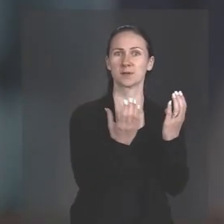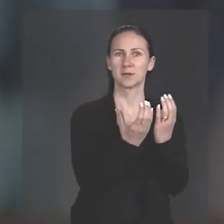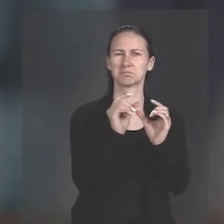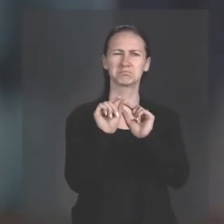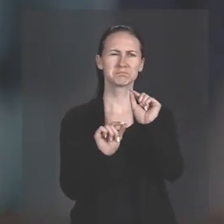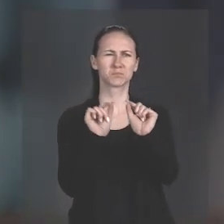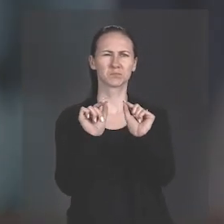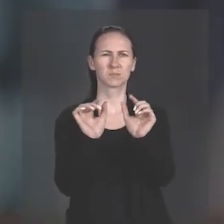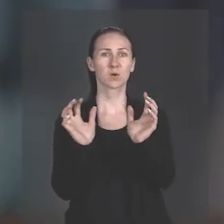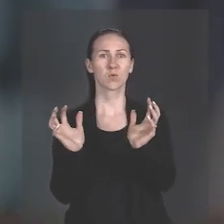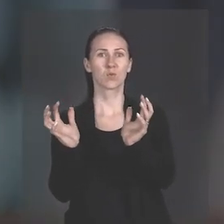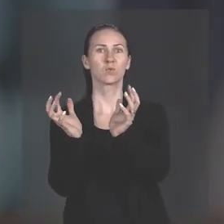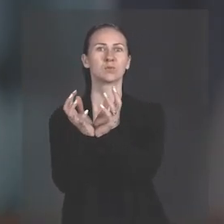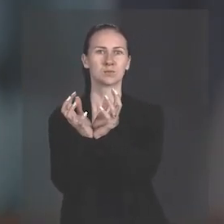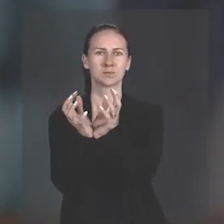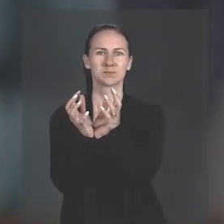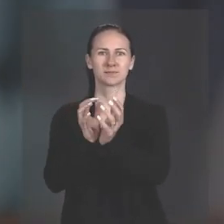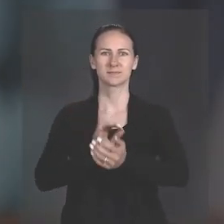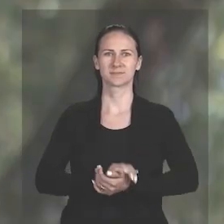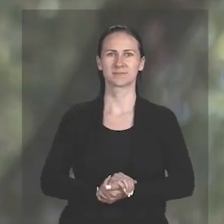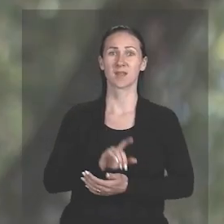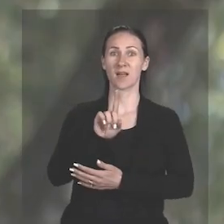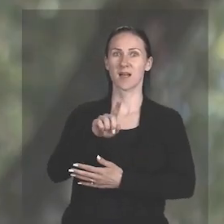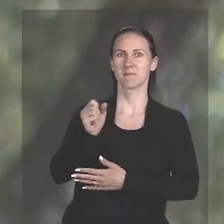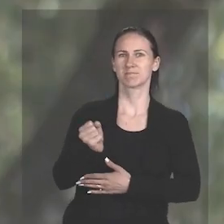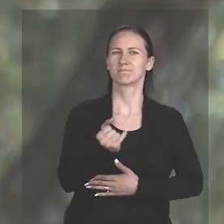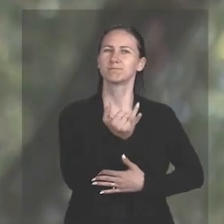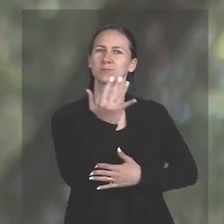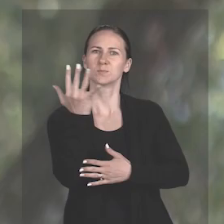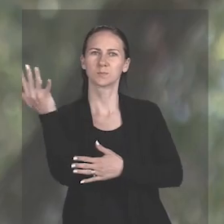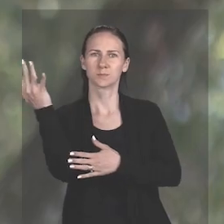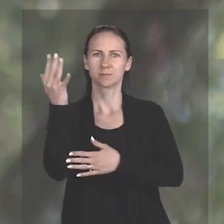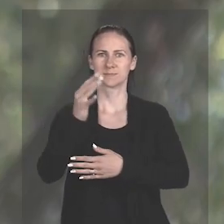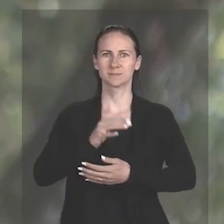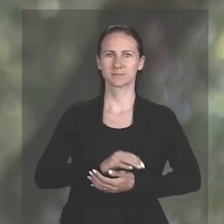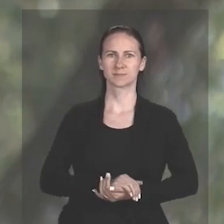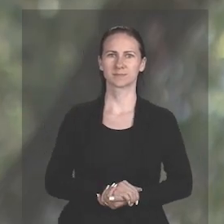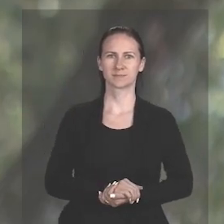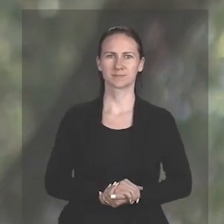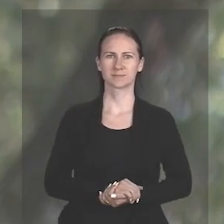A comunidade é o conjunto. É plural.